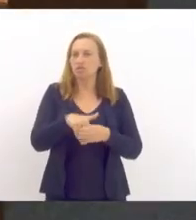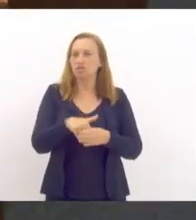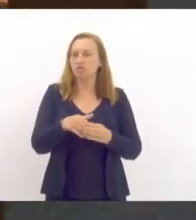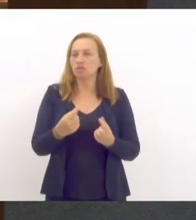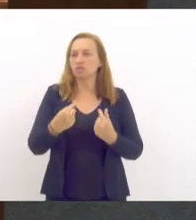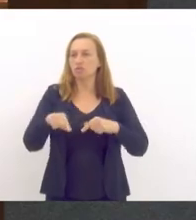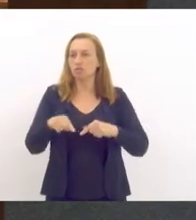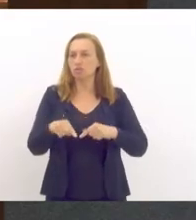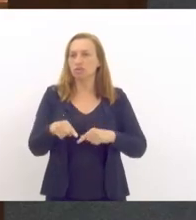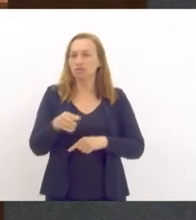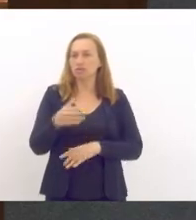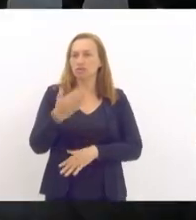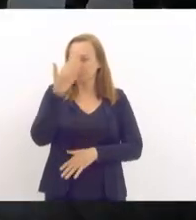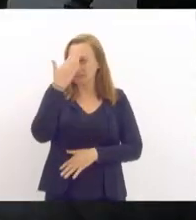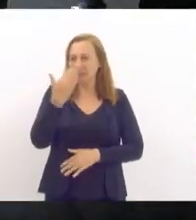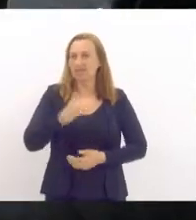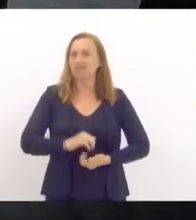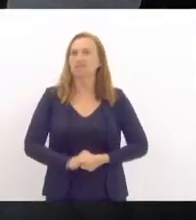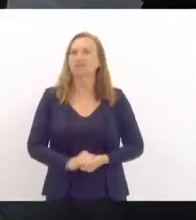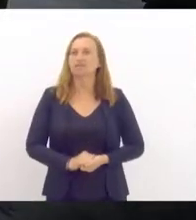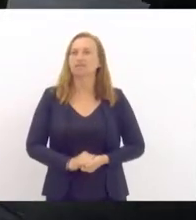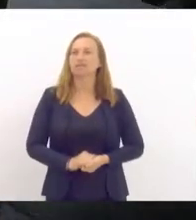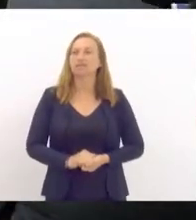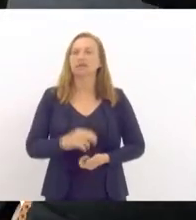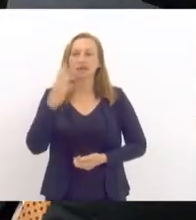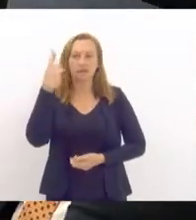bancada do pessoal muito obrigada